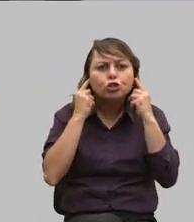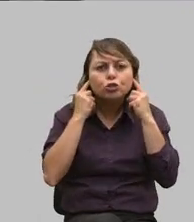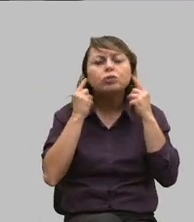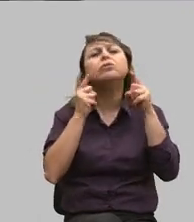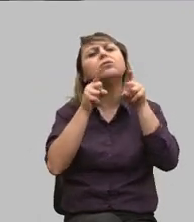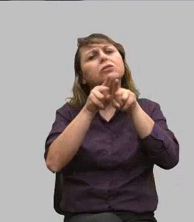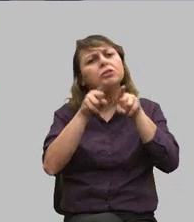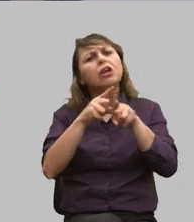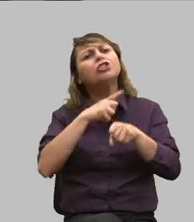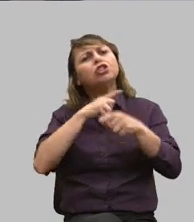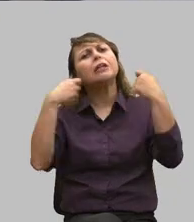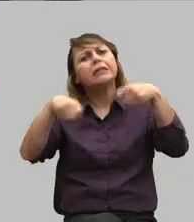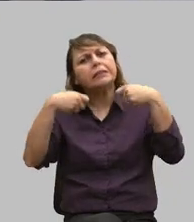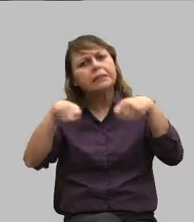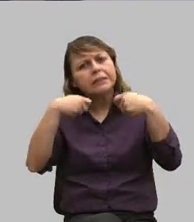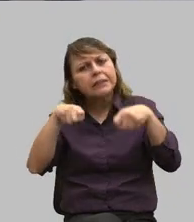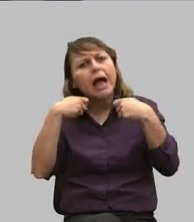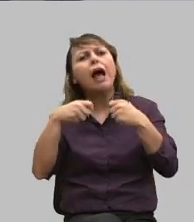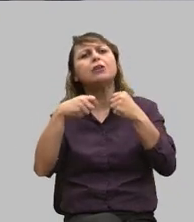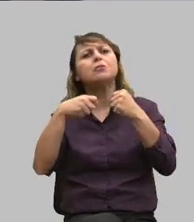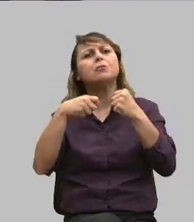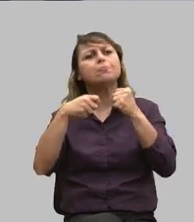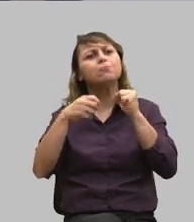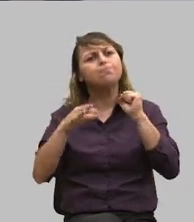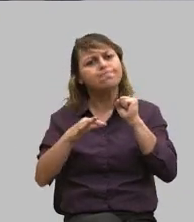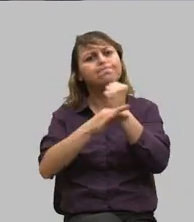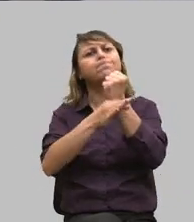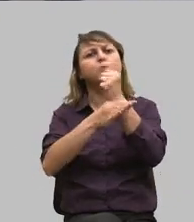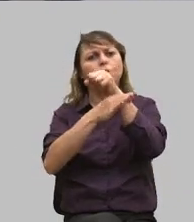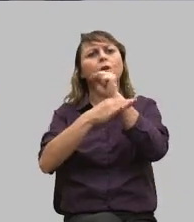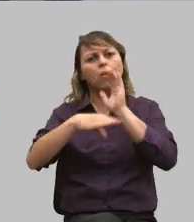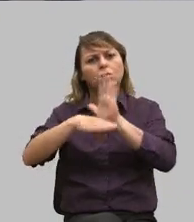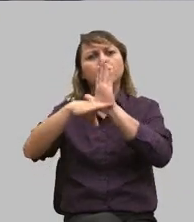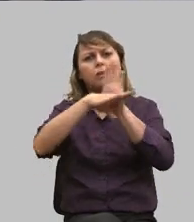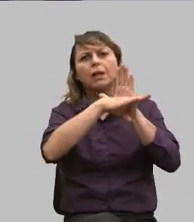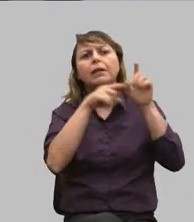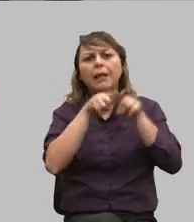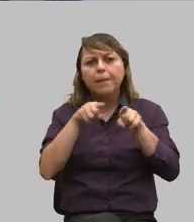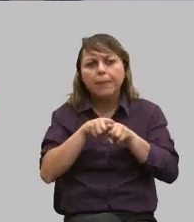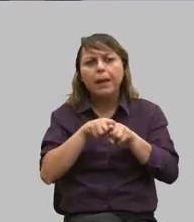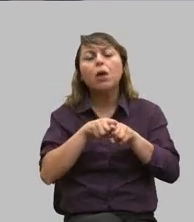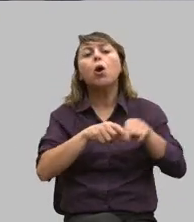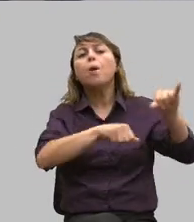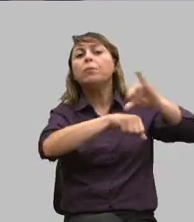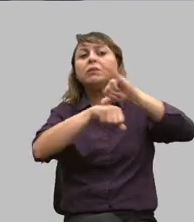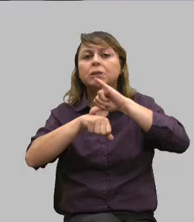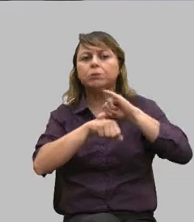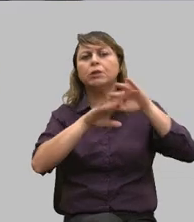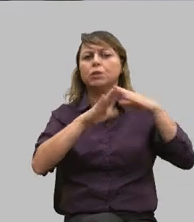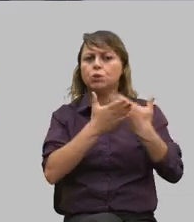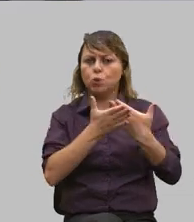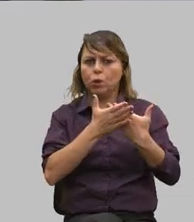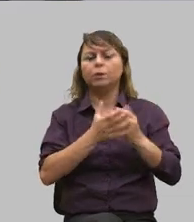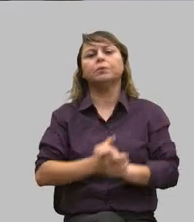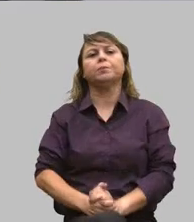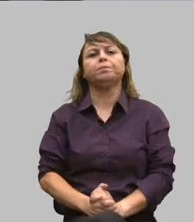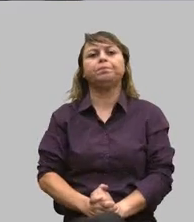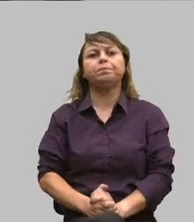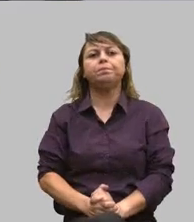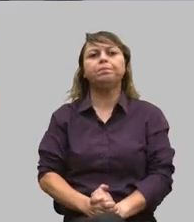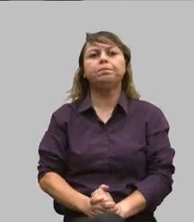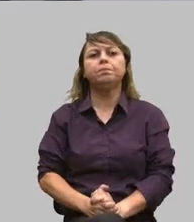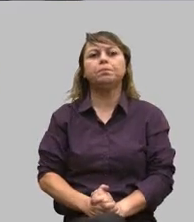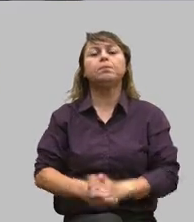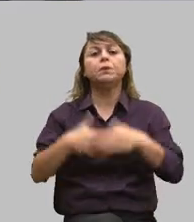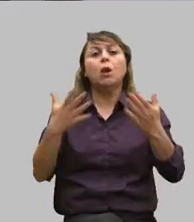Havia sim uma necessidade de fortalecimento e de aproximar ela dos Municípios e das escolas pode passar então o